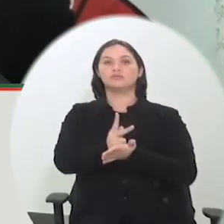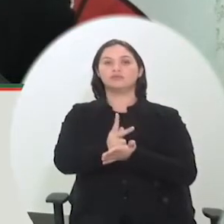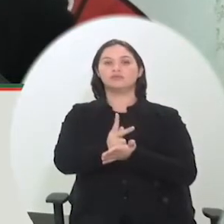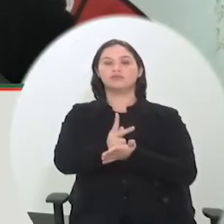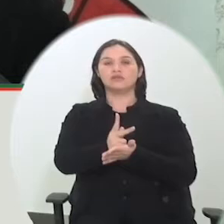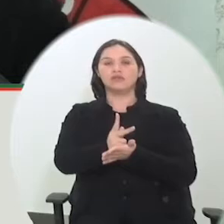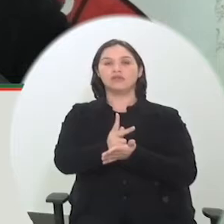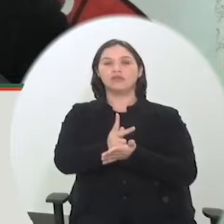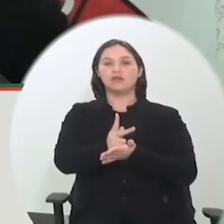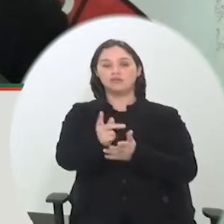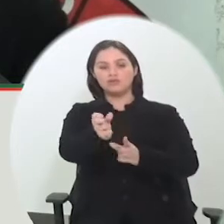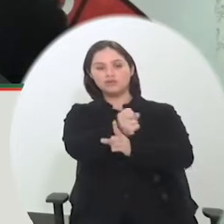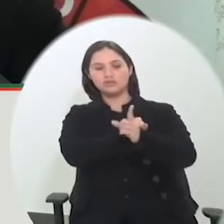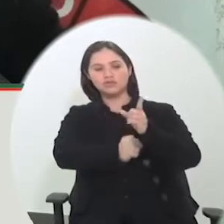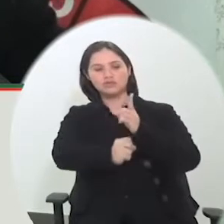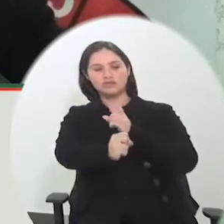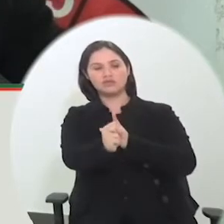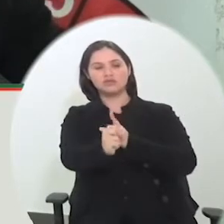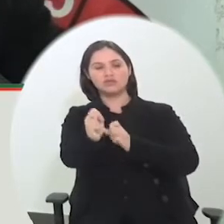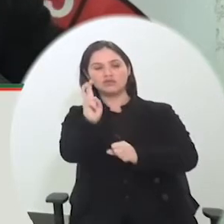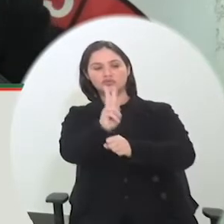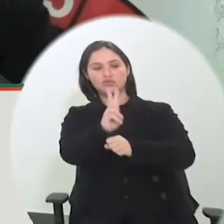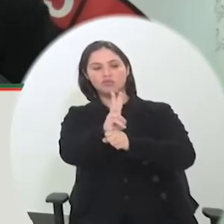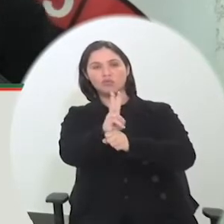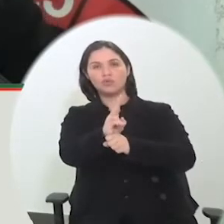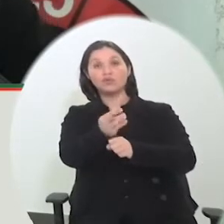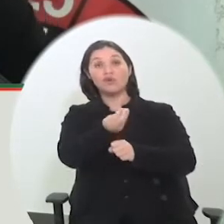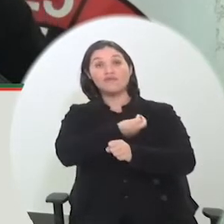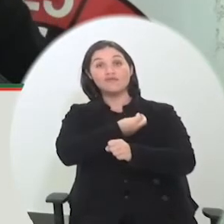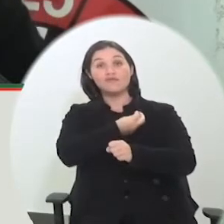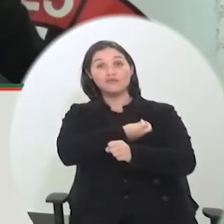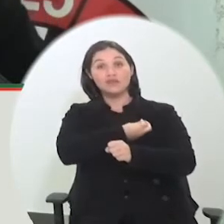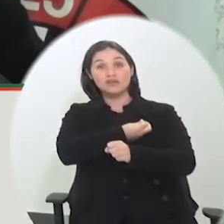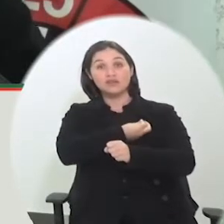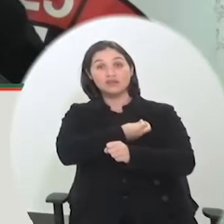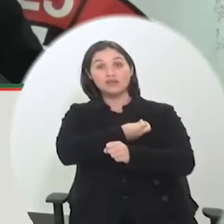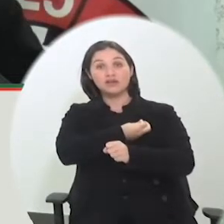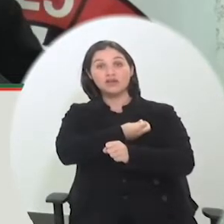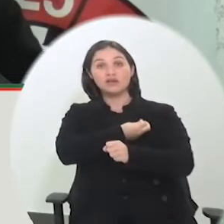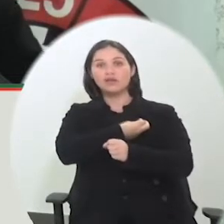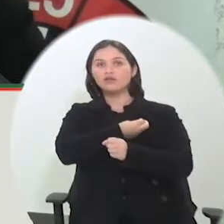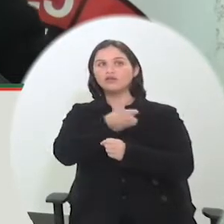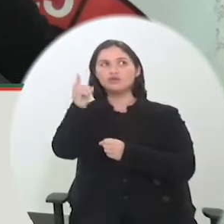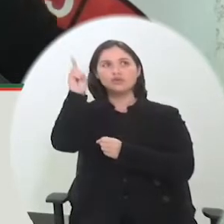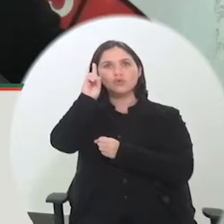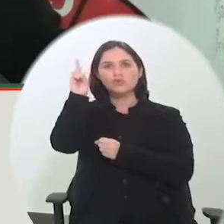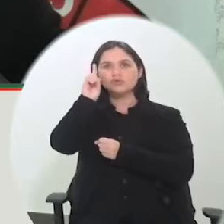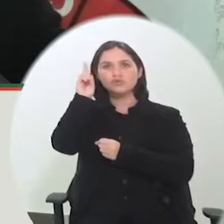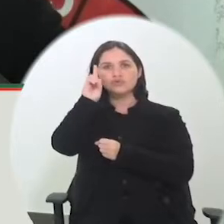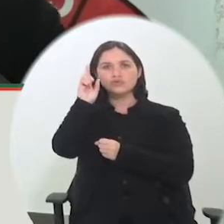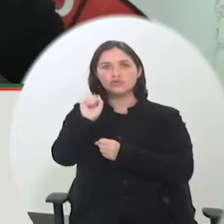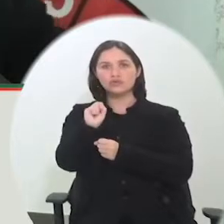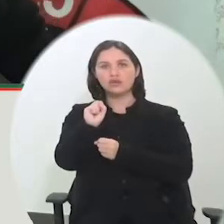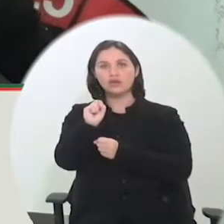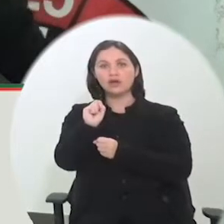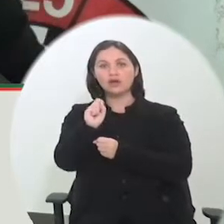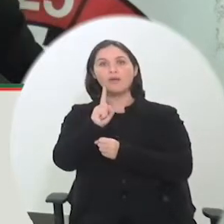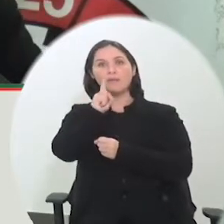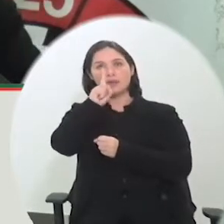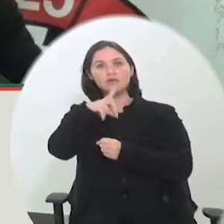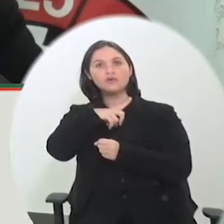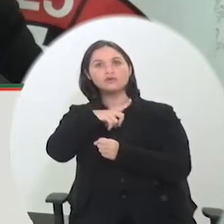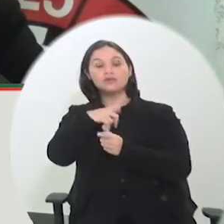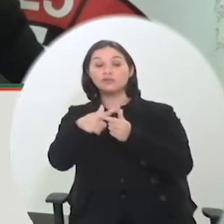nossa sociedade. E eu sempre falo, às vezes, nós ou a sociedade de Criciúma, não dá a